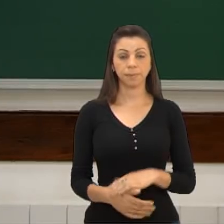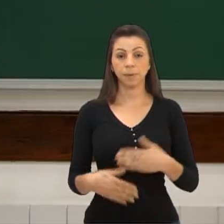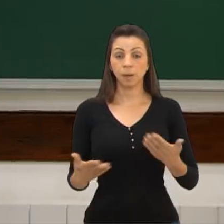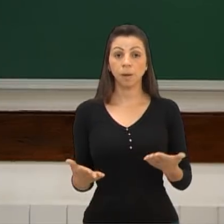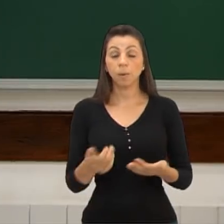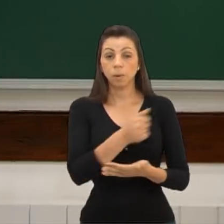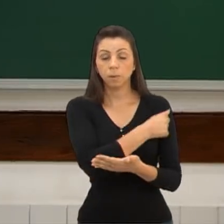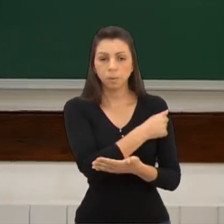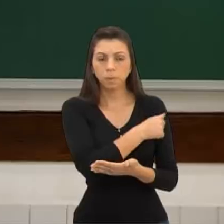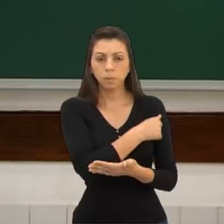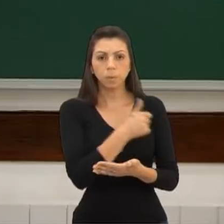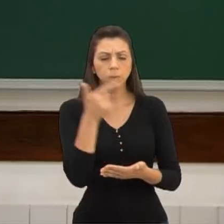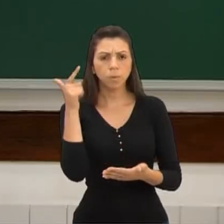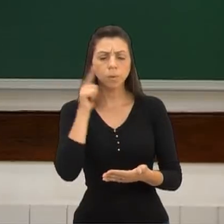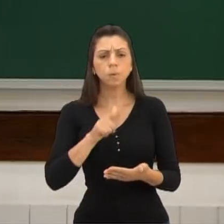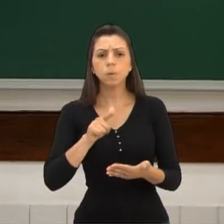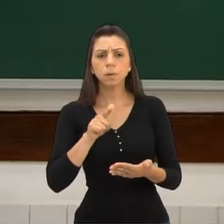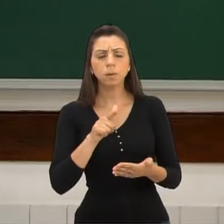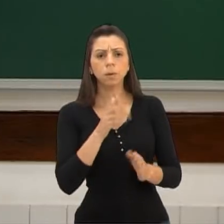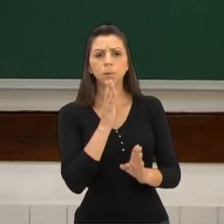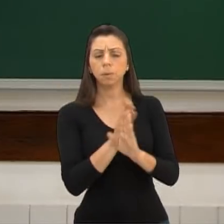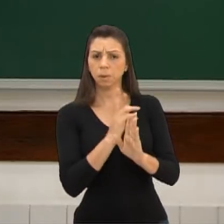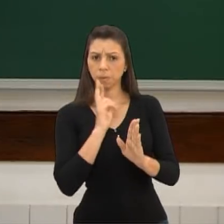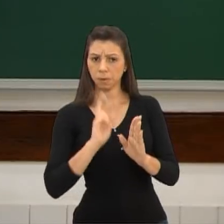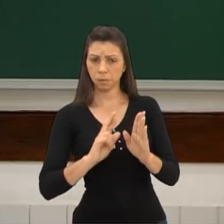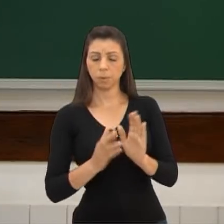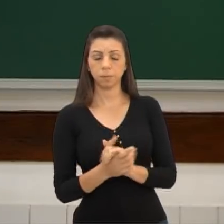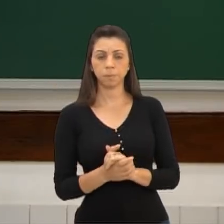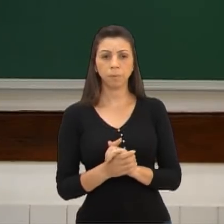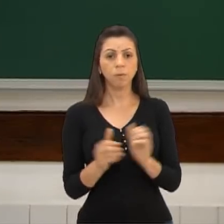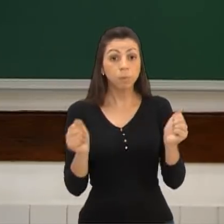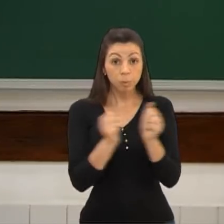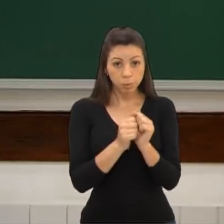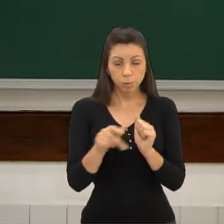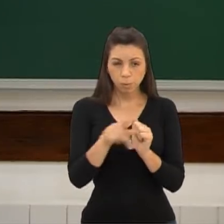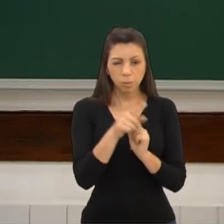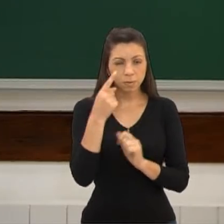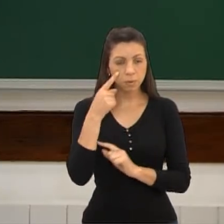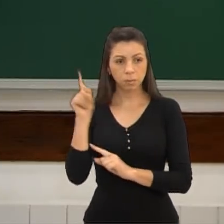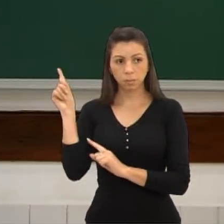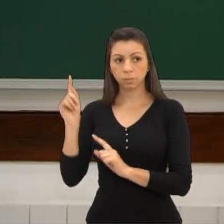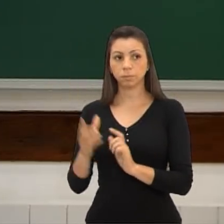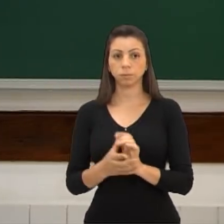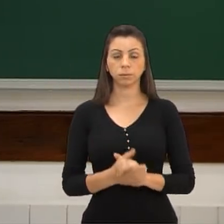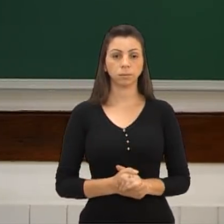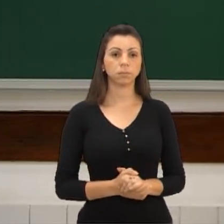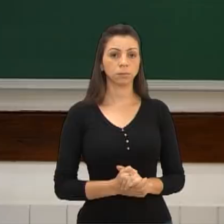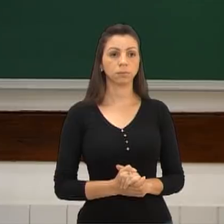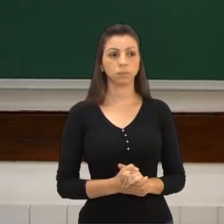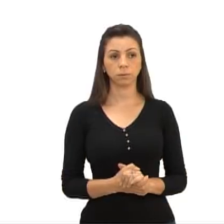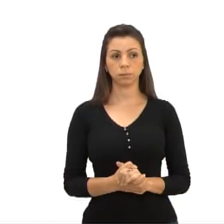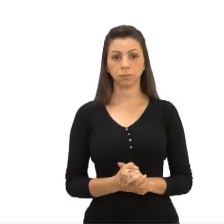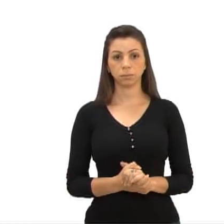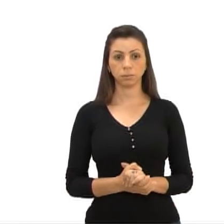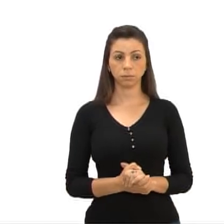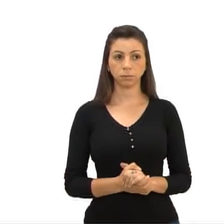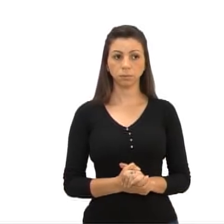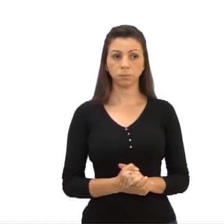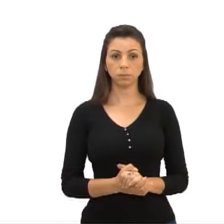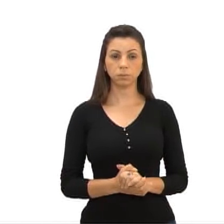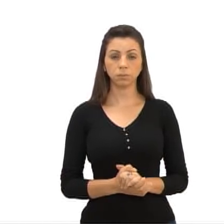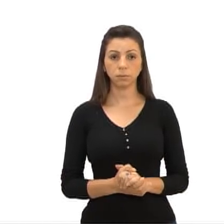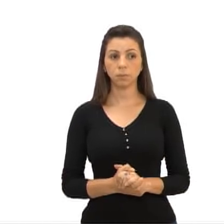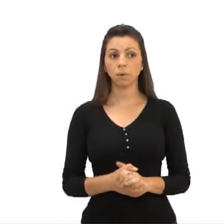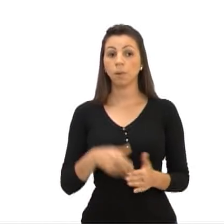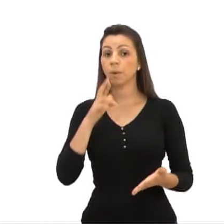Então, alunos, conseguiram identificar o resultado? Venha com o professor, vamos verificar aqui no quadro. Veja,